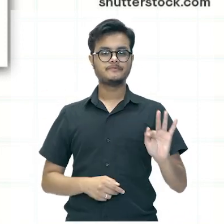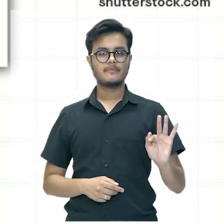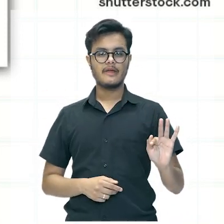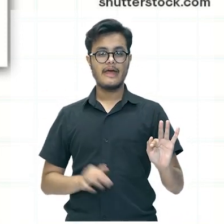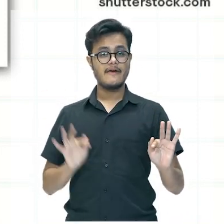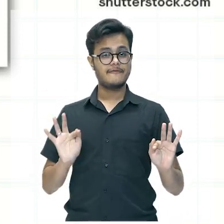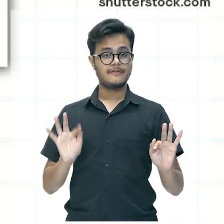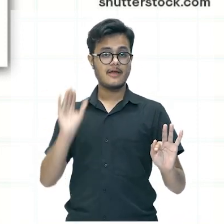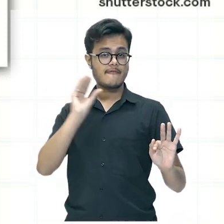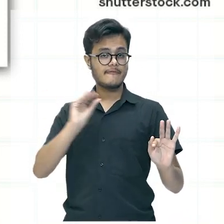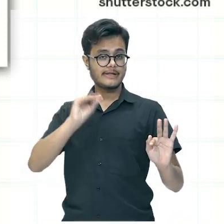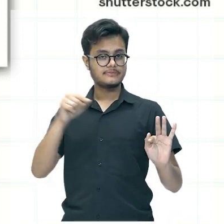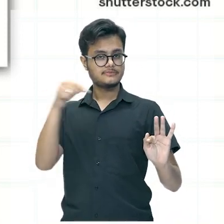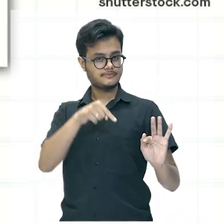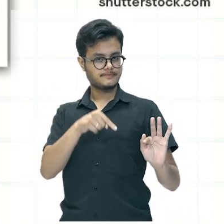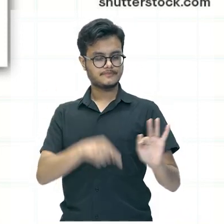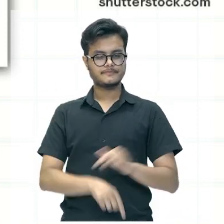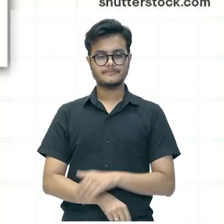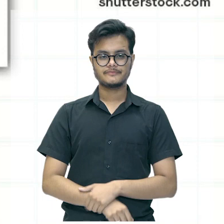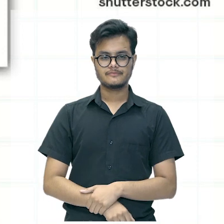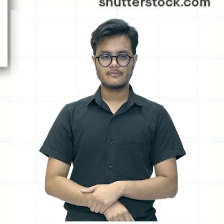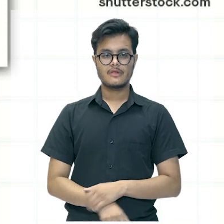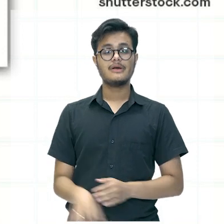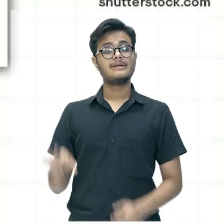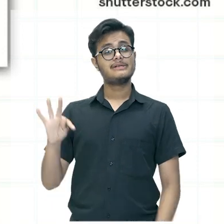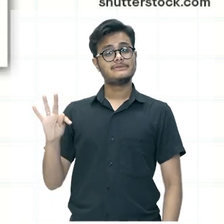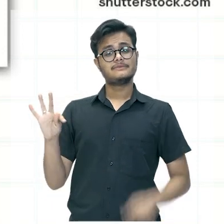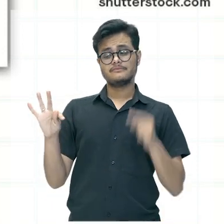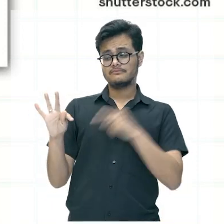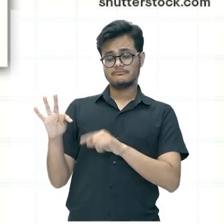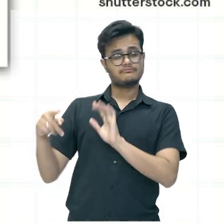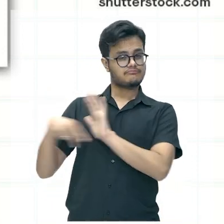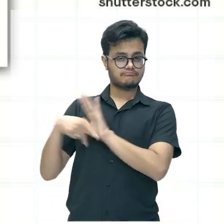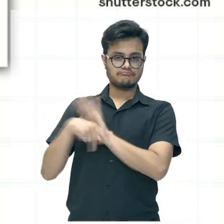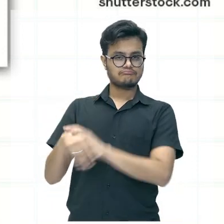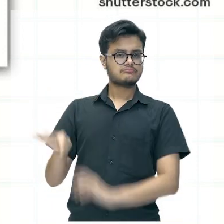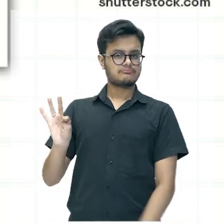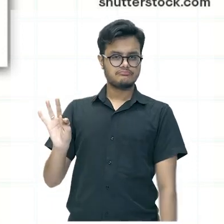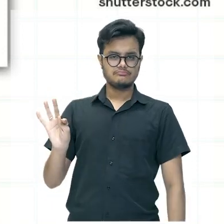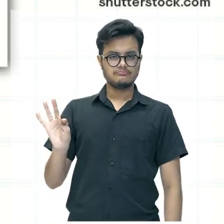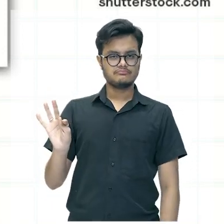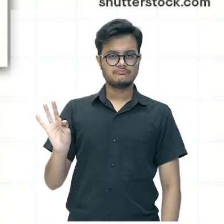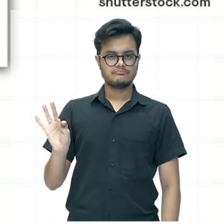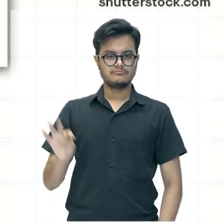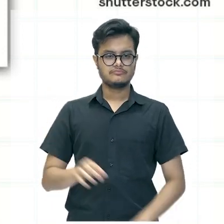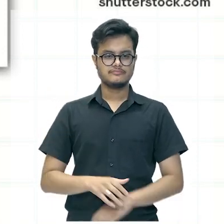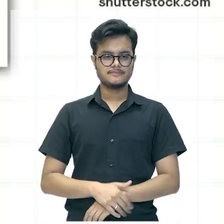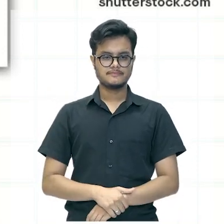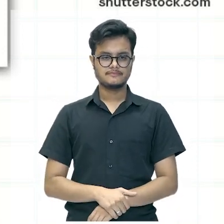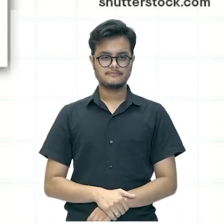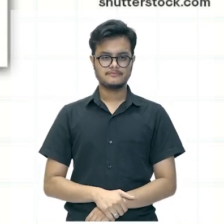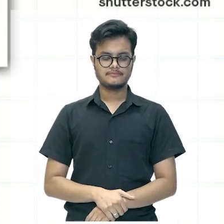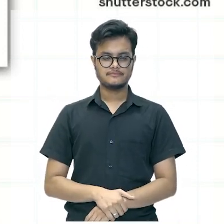F, certo? Teen, tem um som do quê? Do T. A